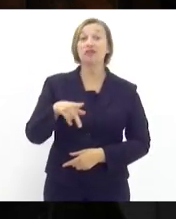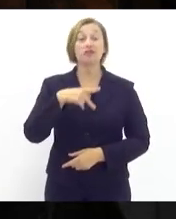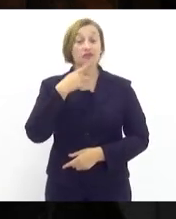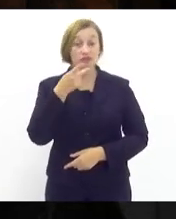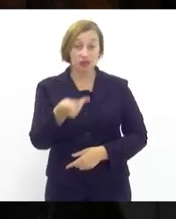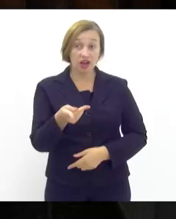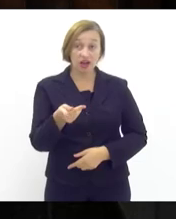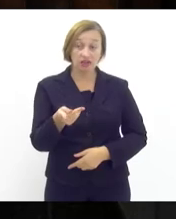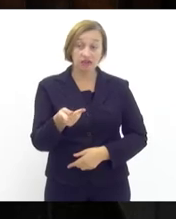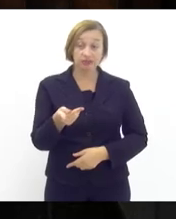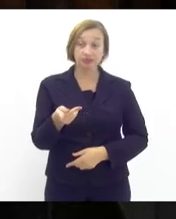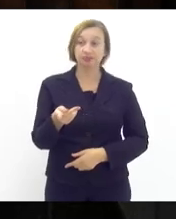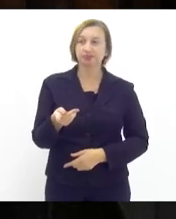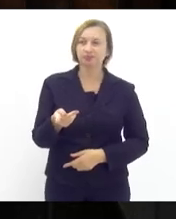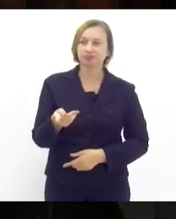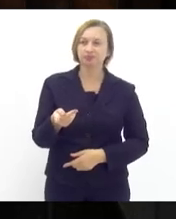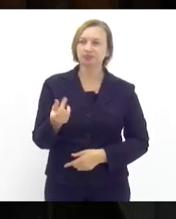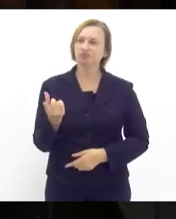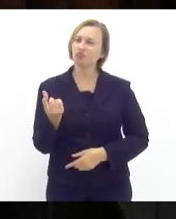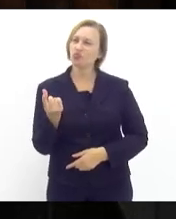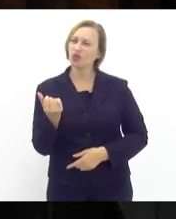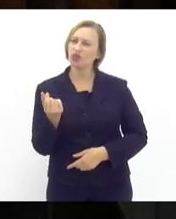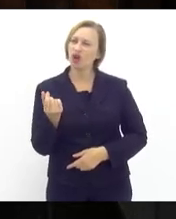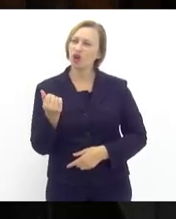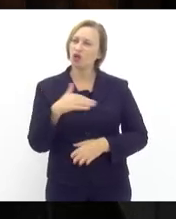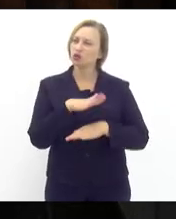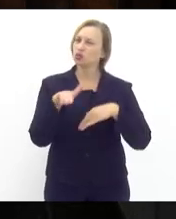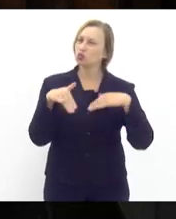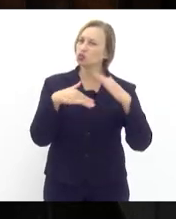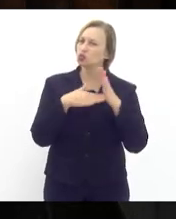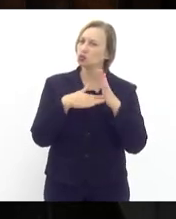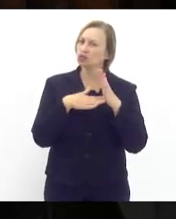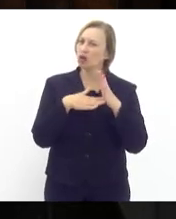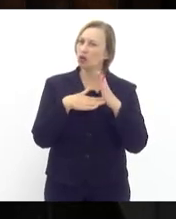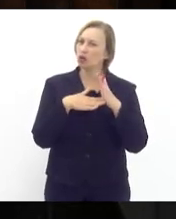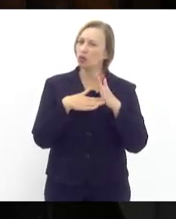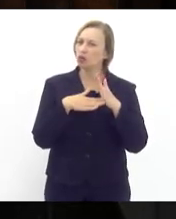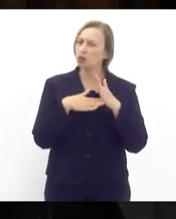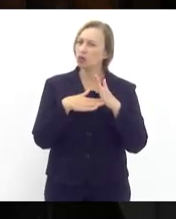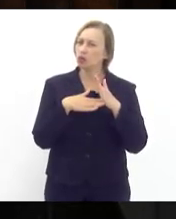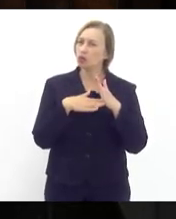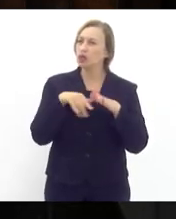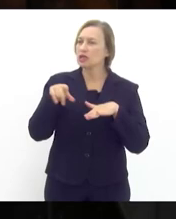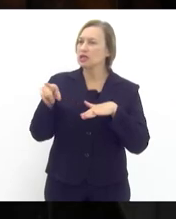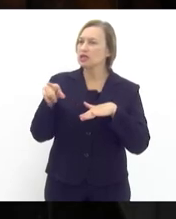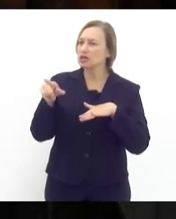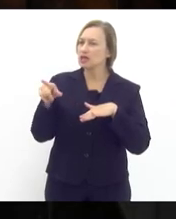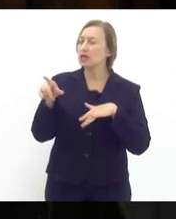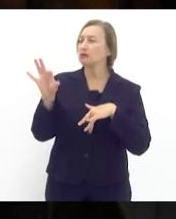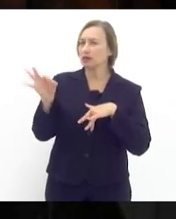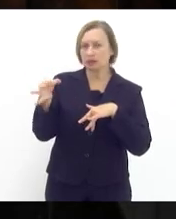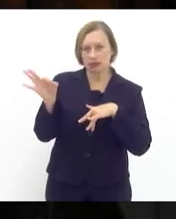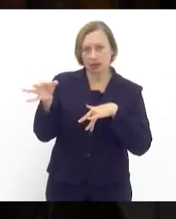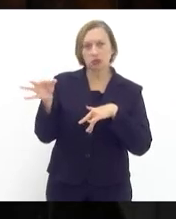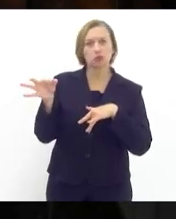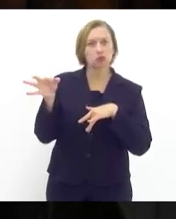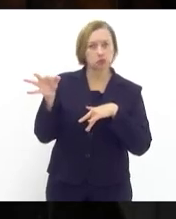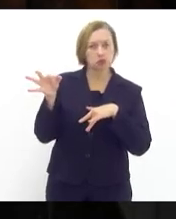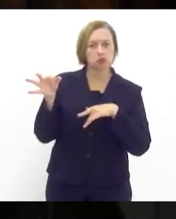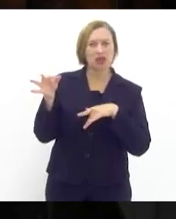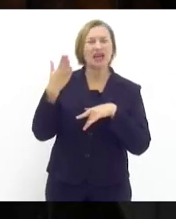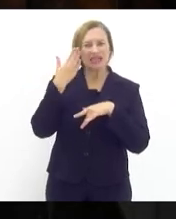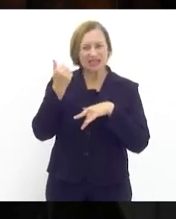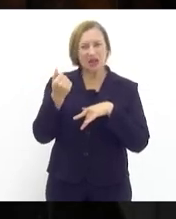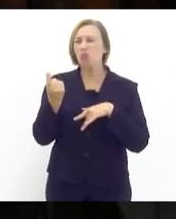que a taxa SELIC é exorbitante e ele tem toda a razão sabe